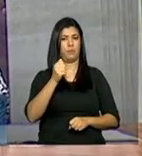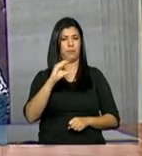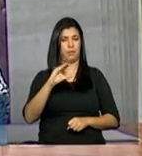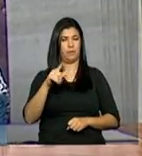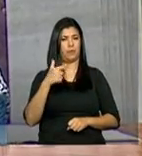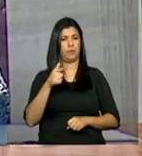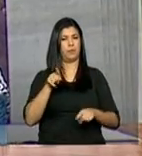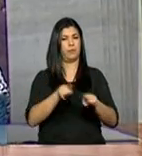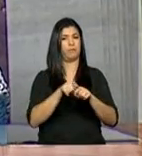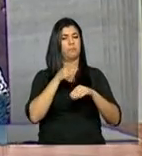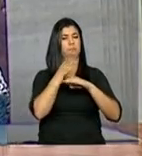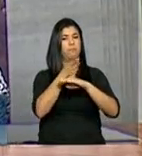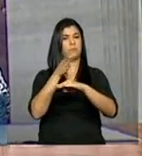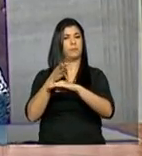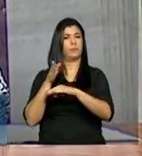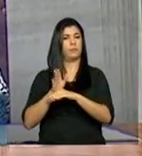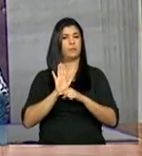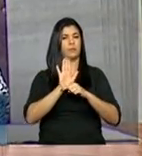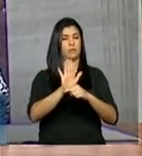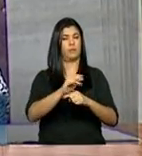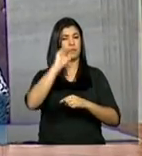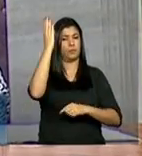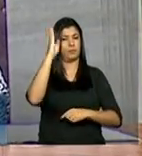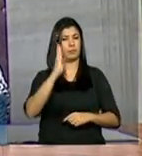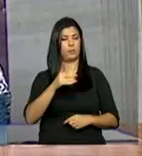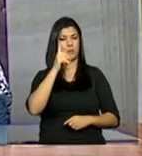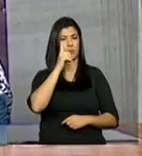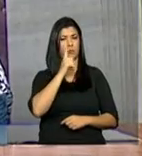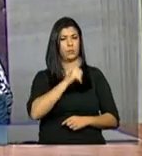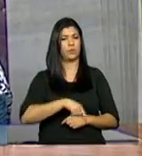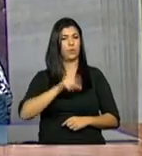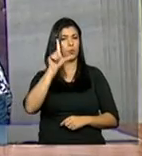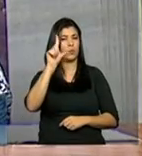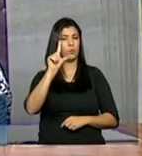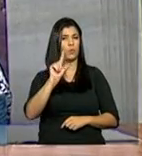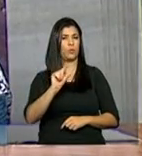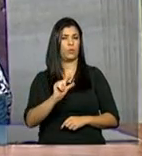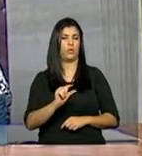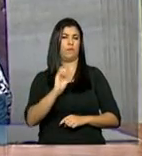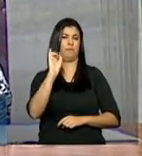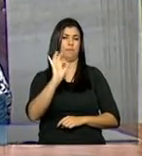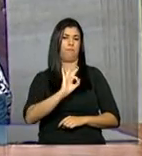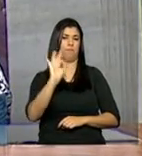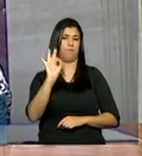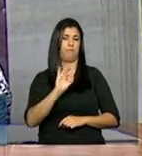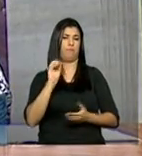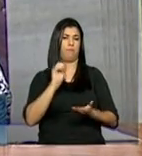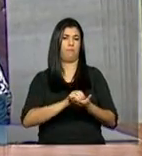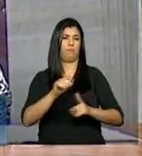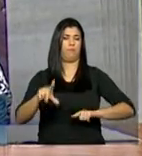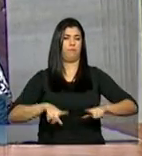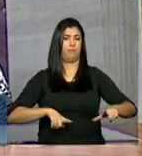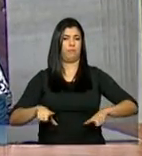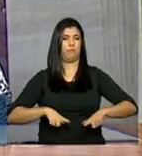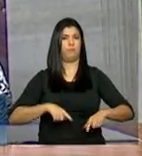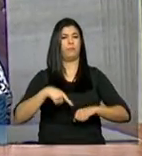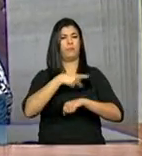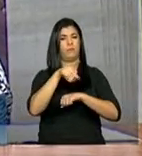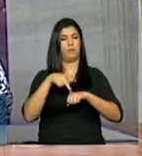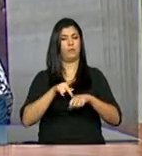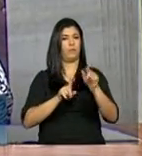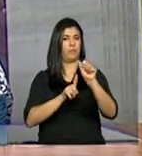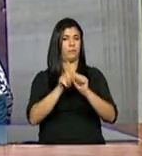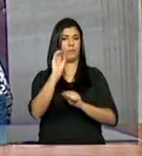contribuiu decisivamente para que o Brasil alcançasse o menor índice de desemprego já atingido no país, agora em